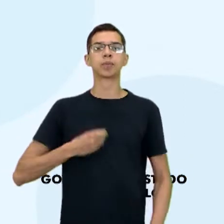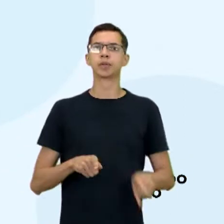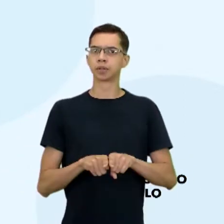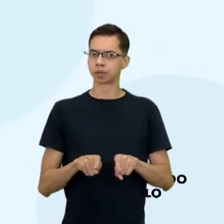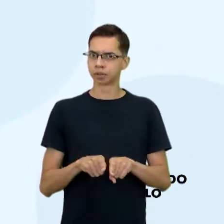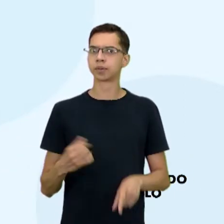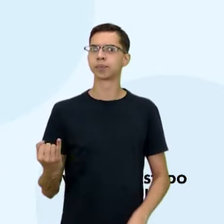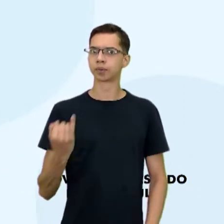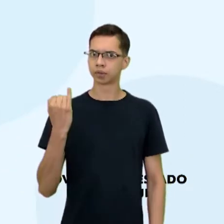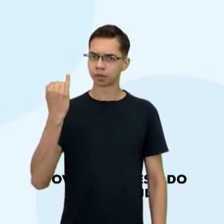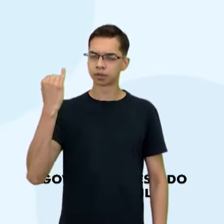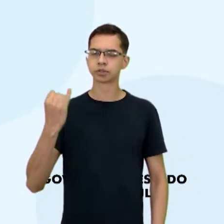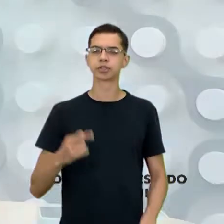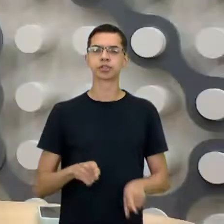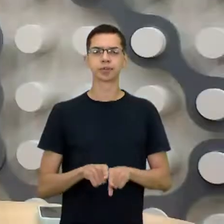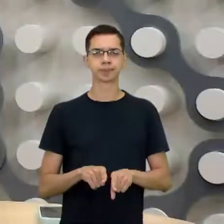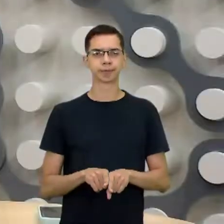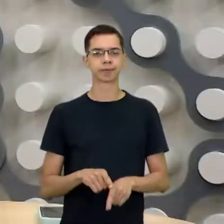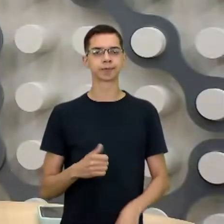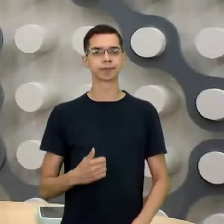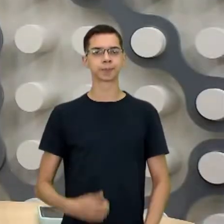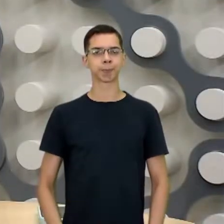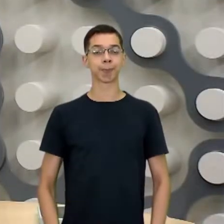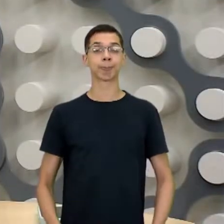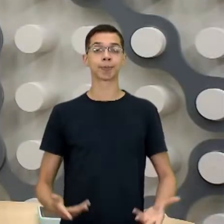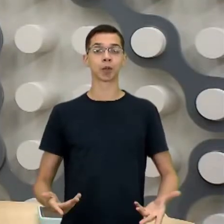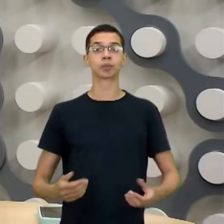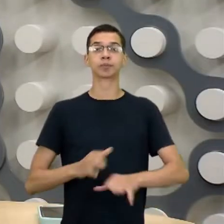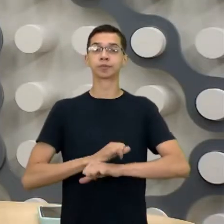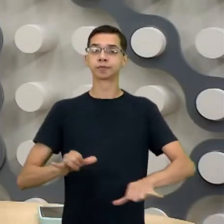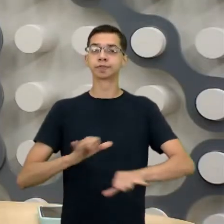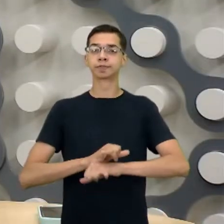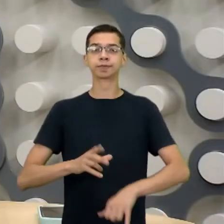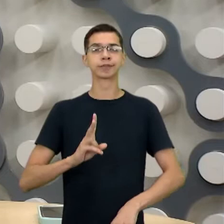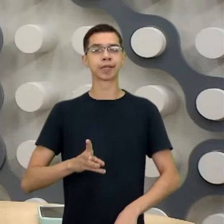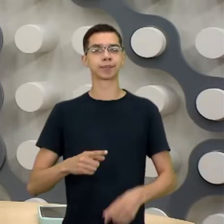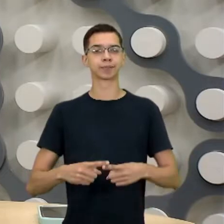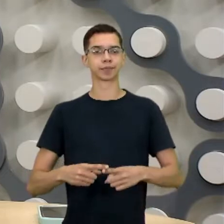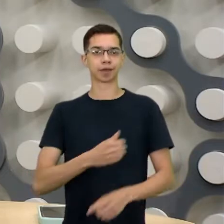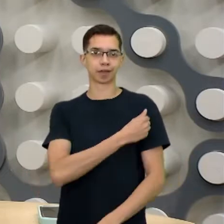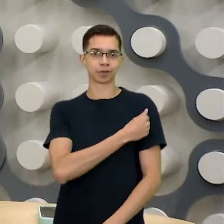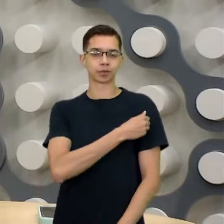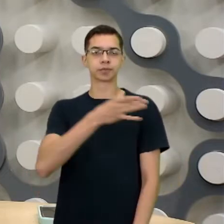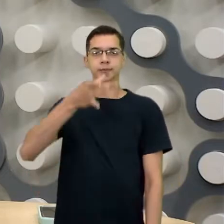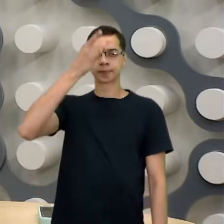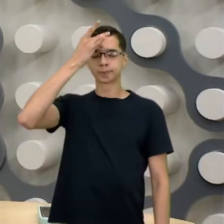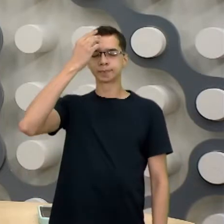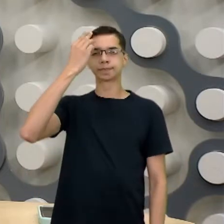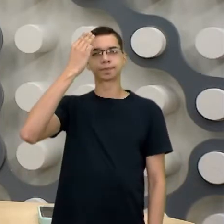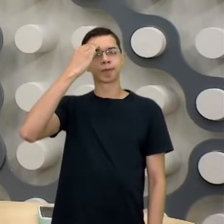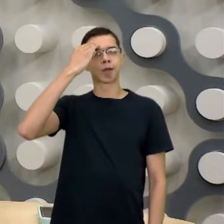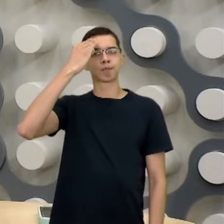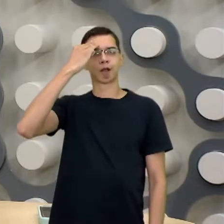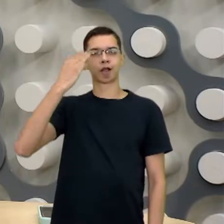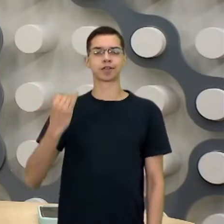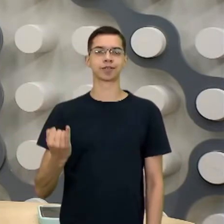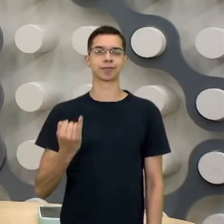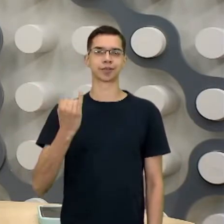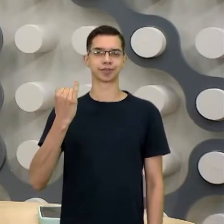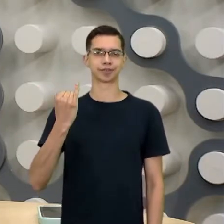populações humanas, né? Gosto bastante aí de repetir, né? Para o aluno sempre, né, tá gravando aí, né, e memorizando aí, né,